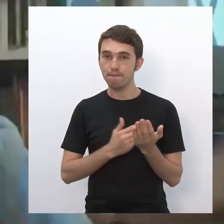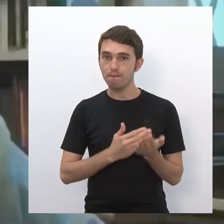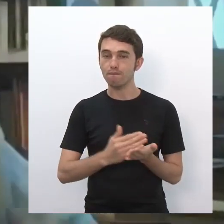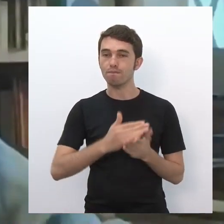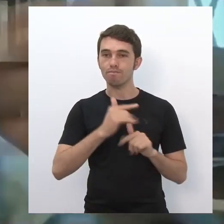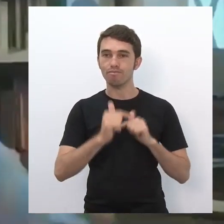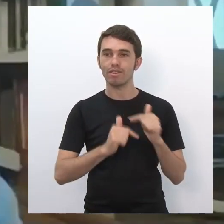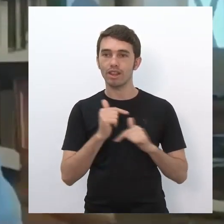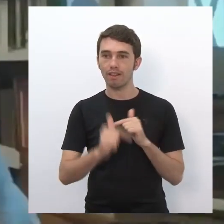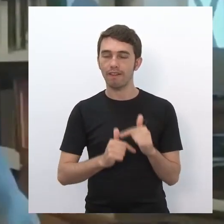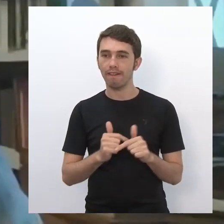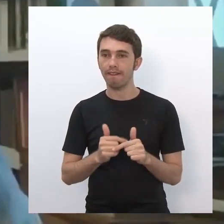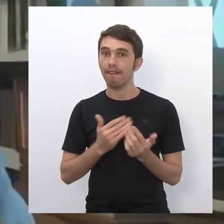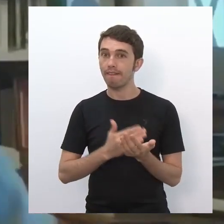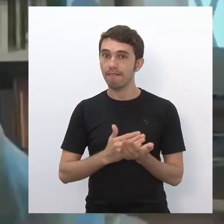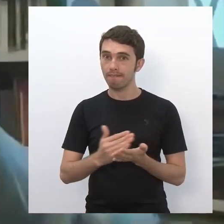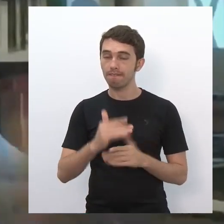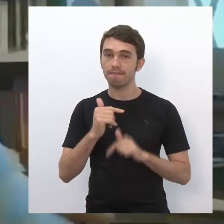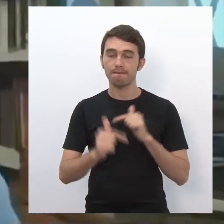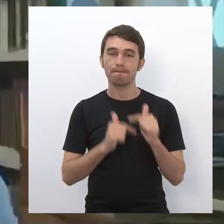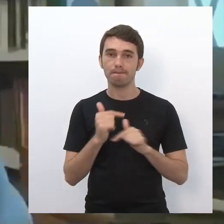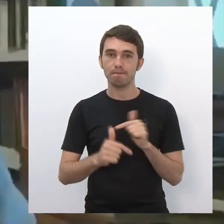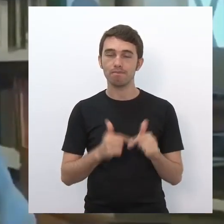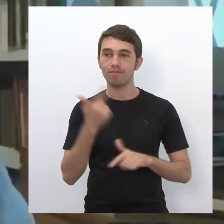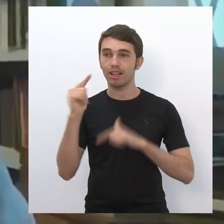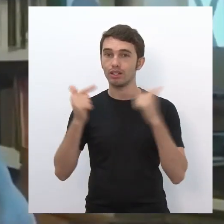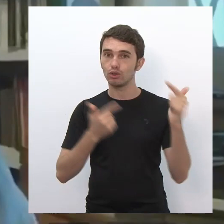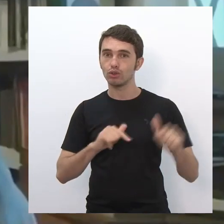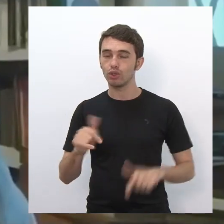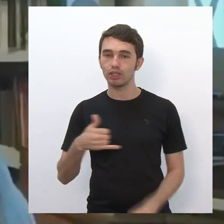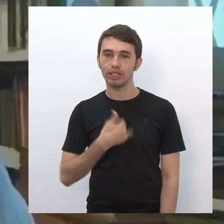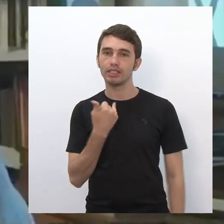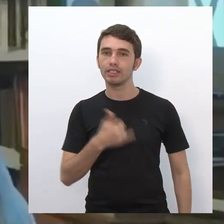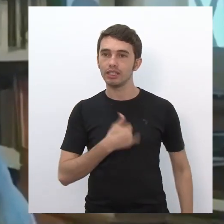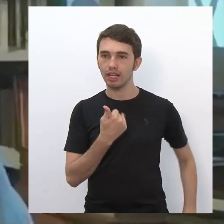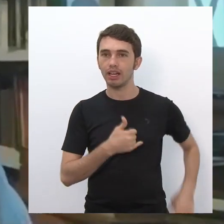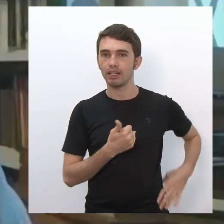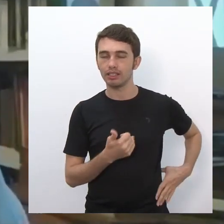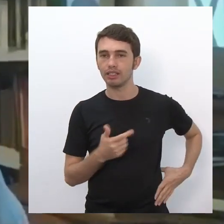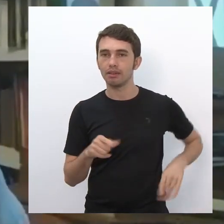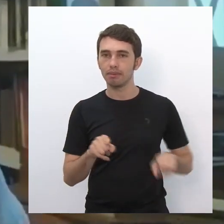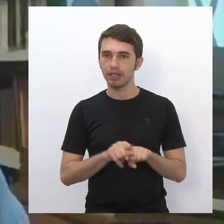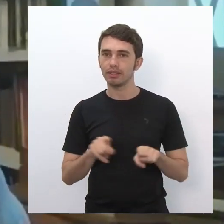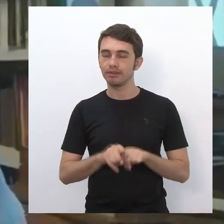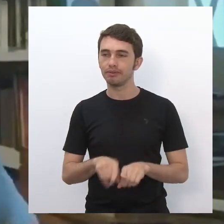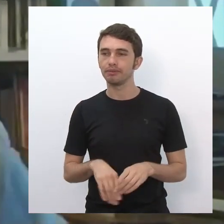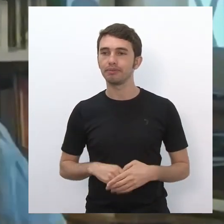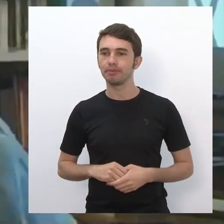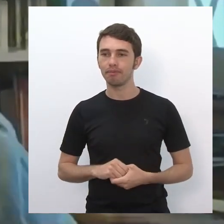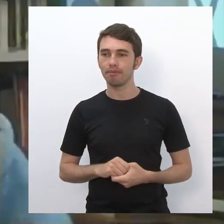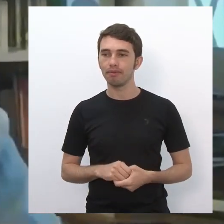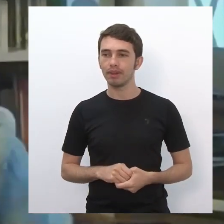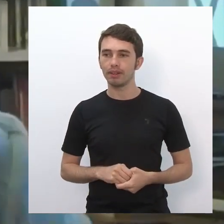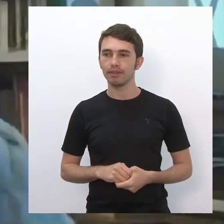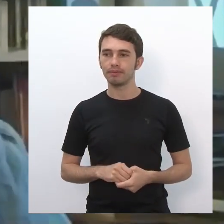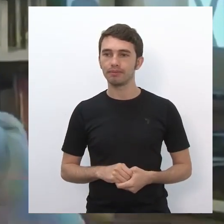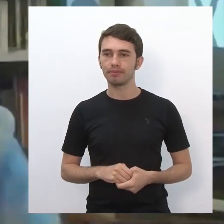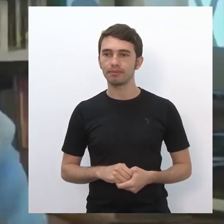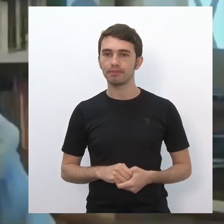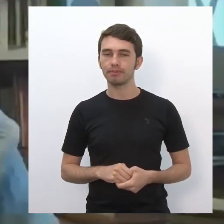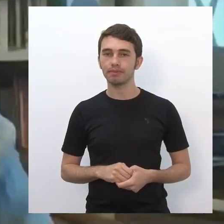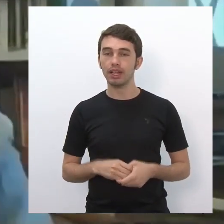trabalho. E aí começamos a trabalhar as outras faixas etárias, né?